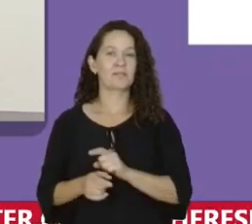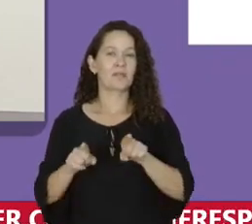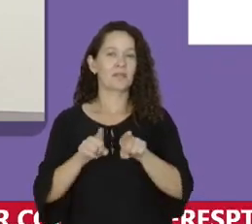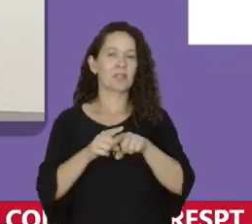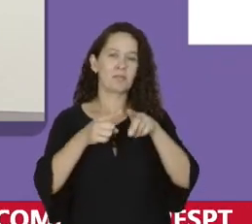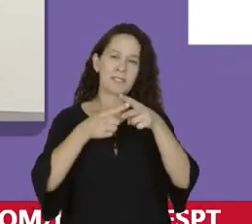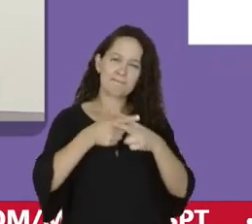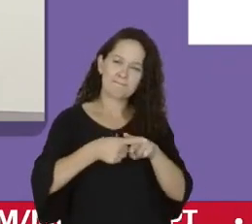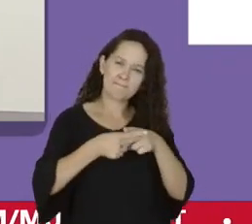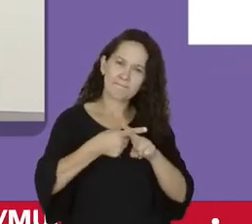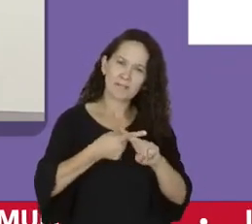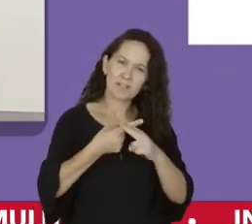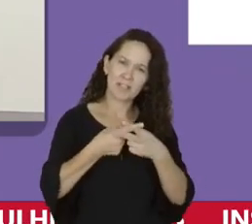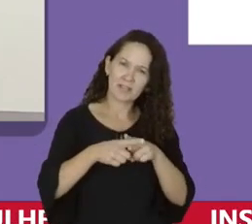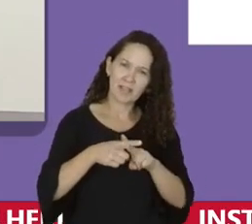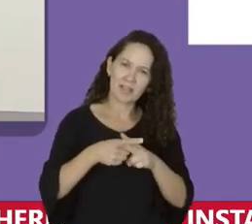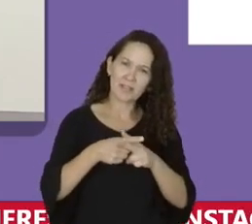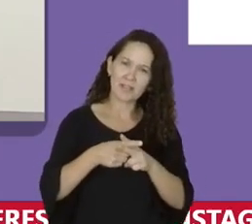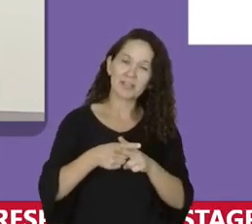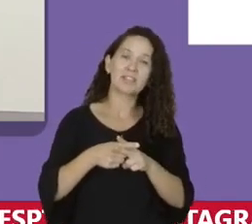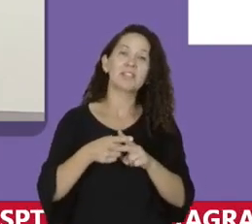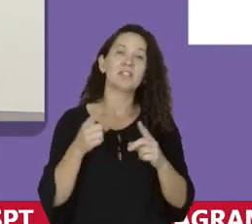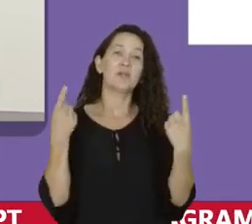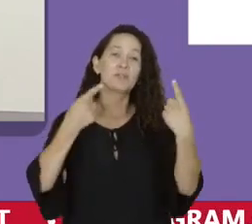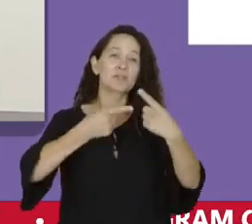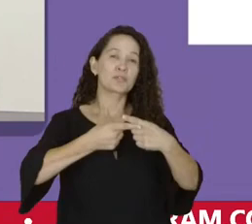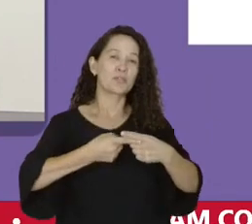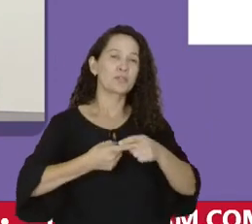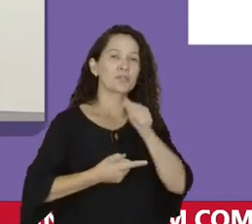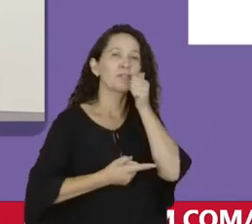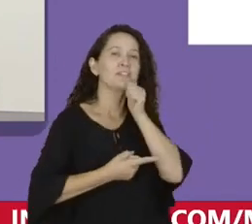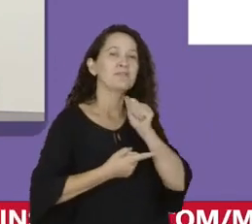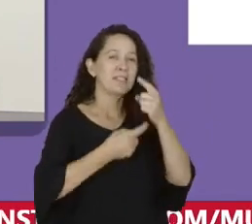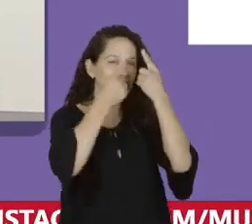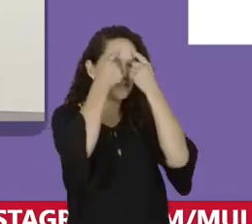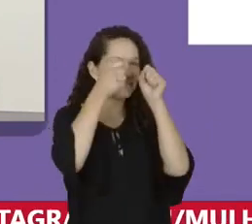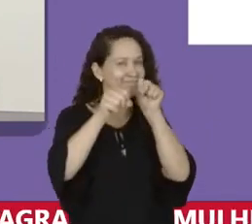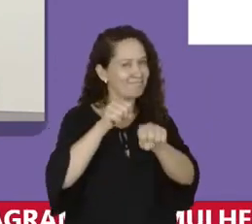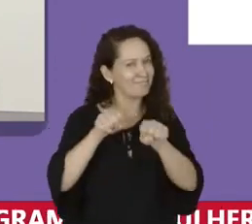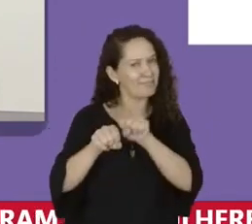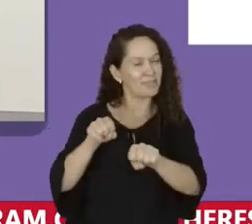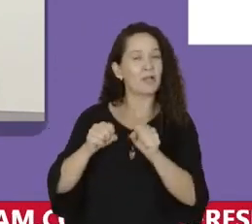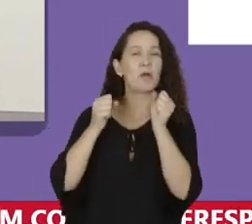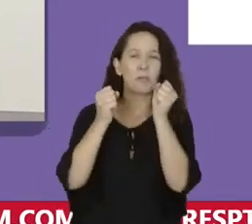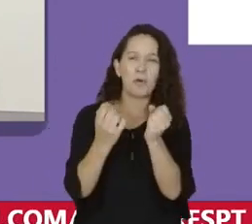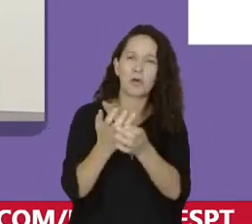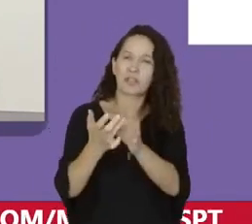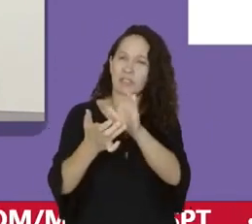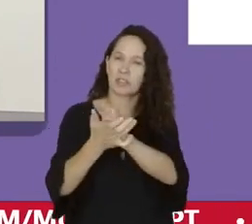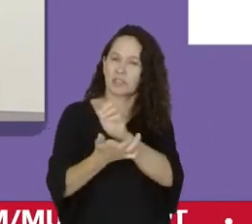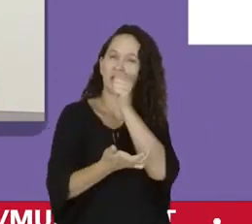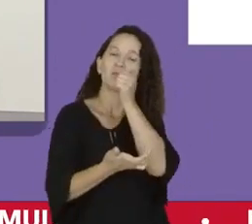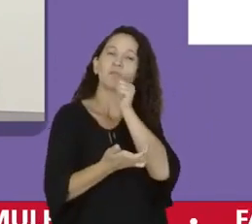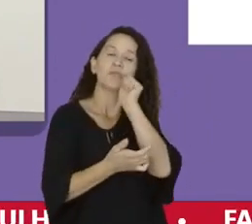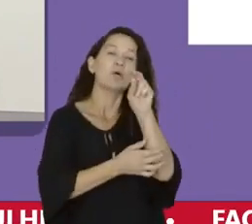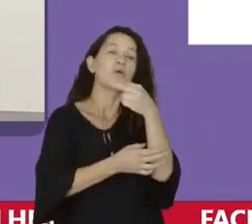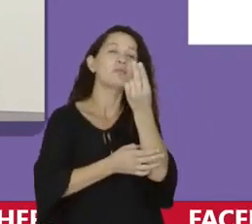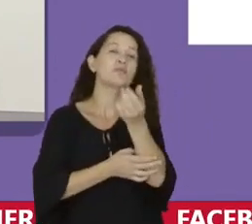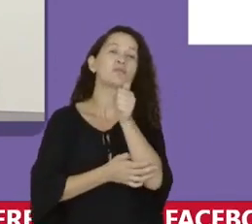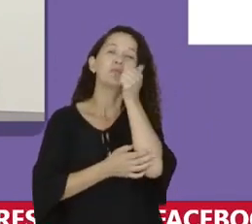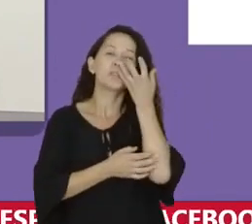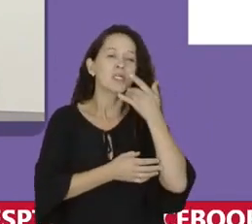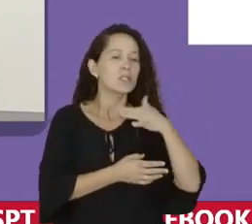de legitimação da violência contra as mulheres. Sejam as mulheres, as esposas, sejam